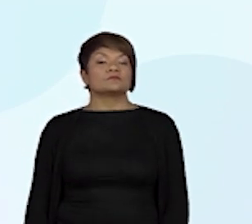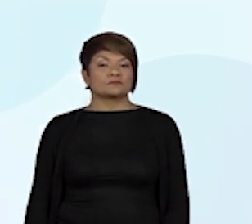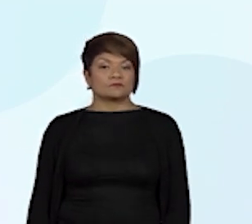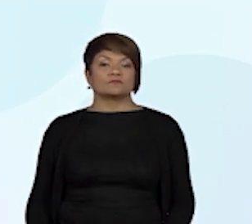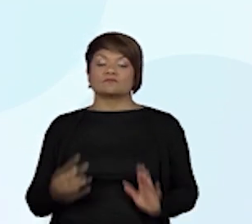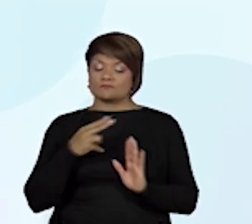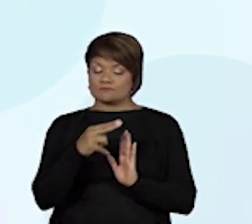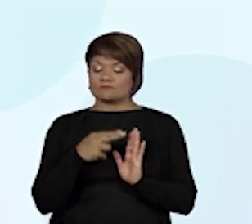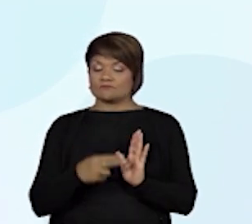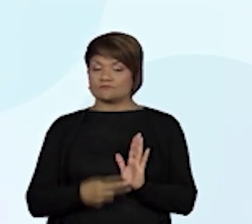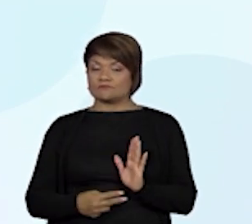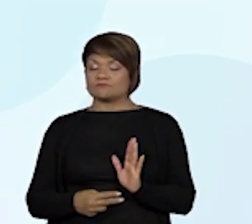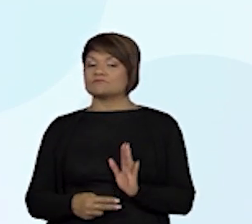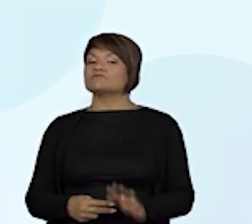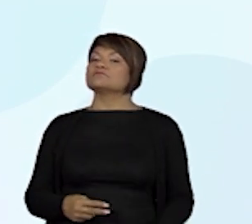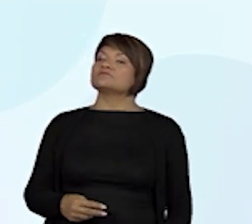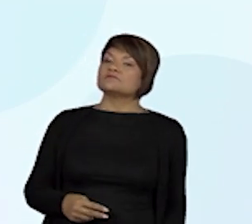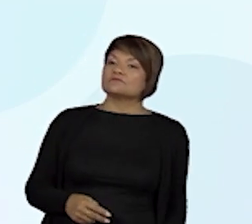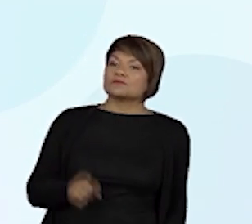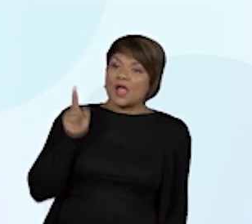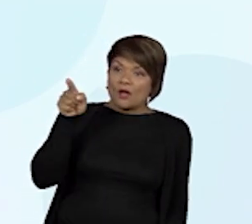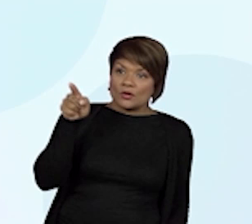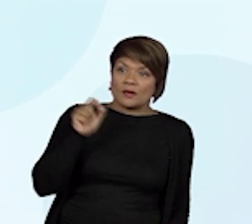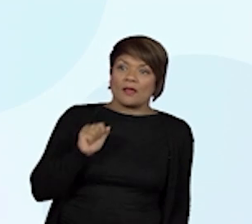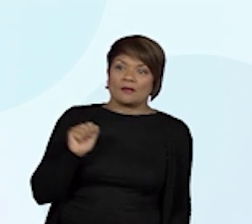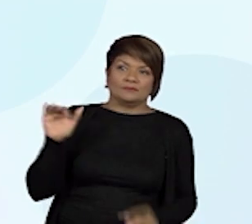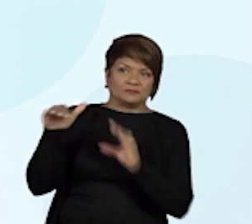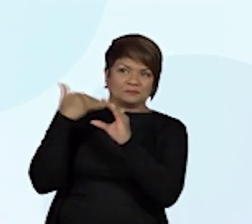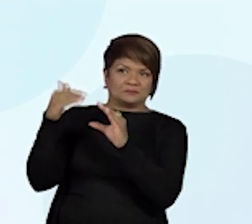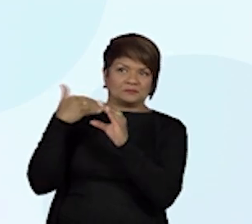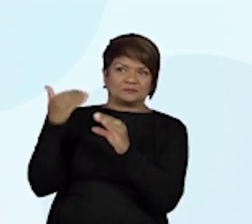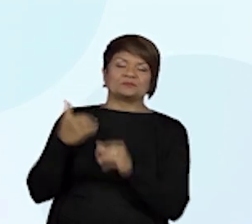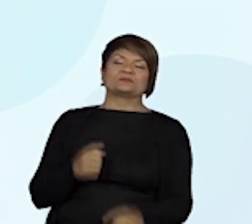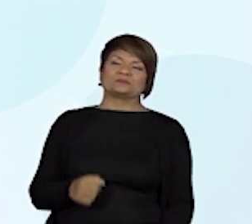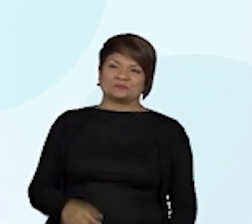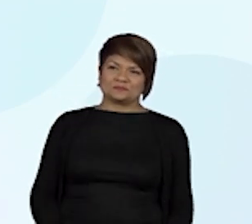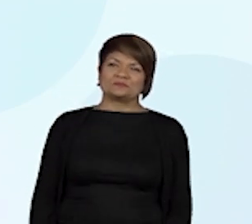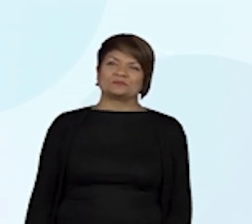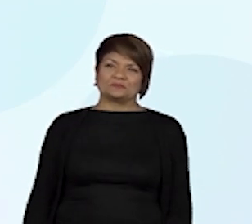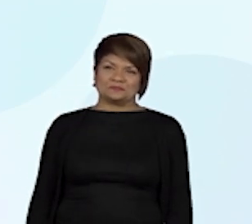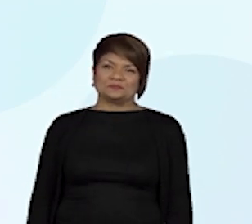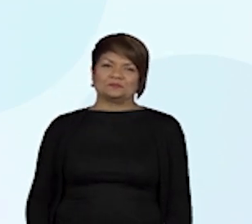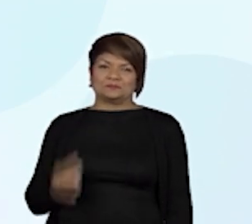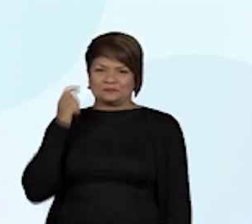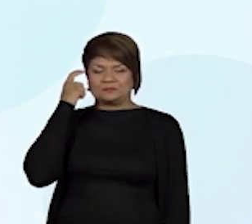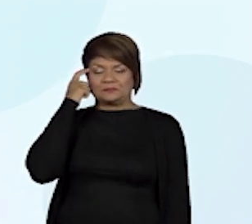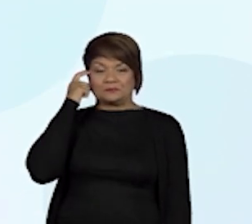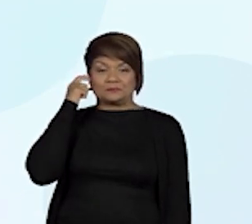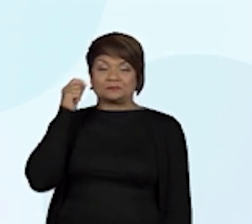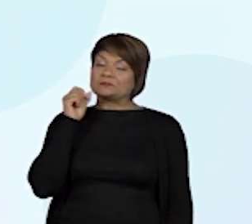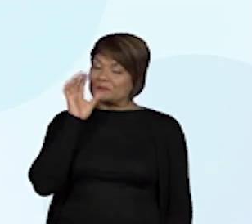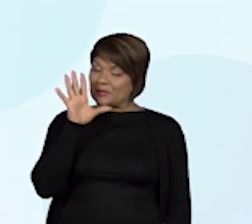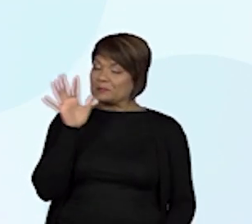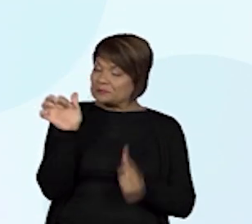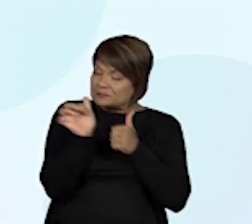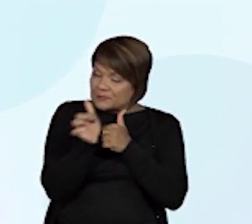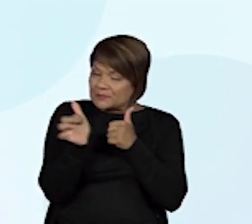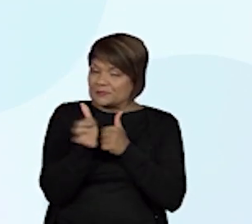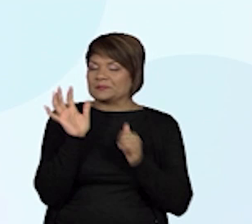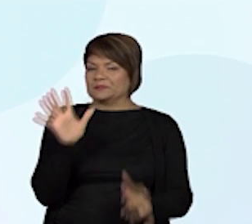lendo. Olha lá, professora Joyce, começou a ficar quente, eles estão se